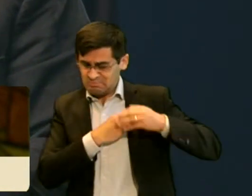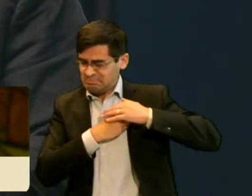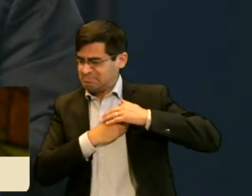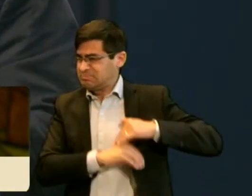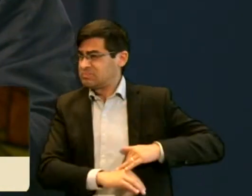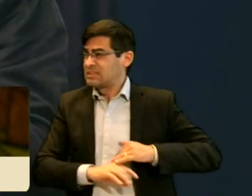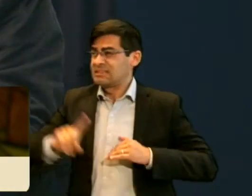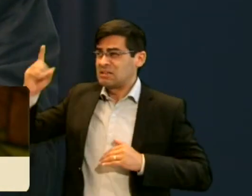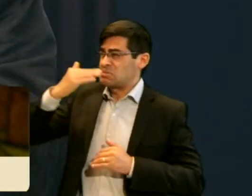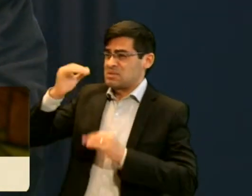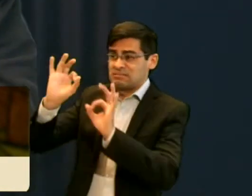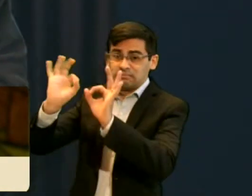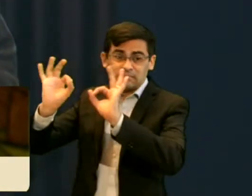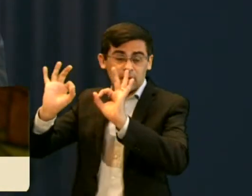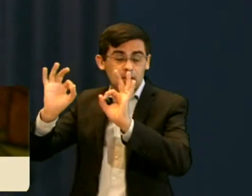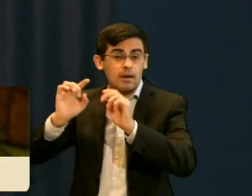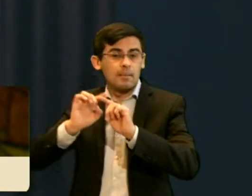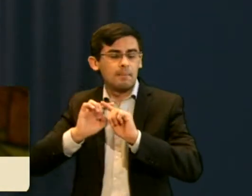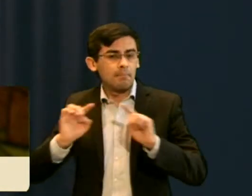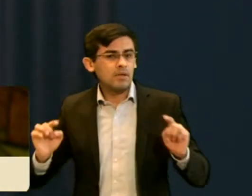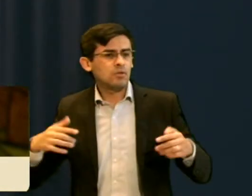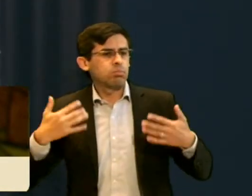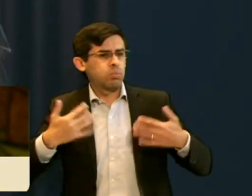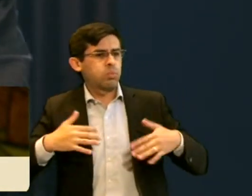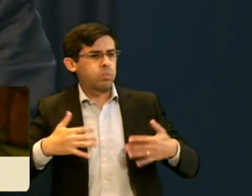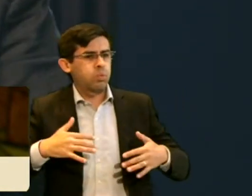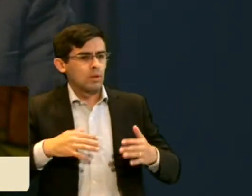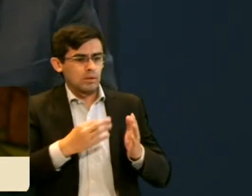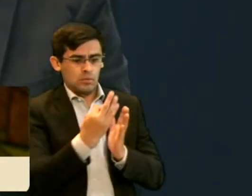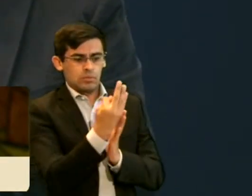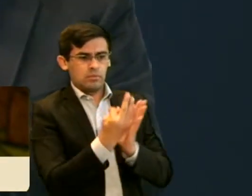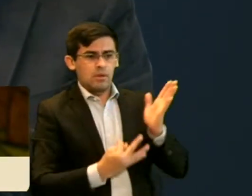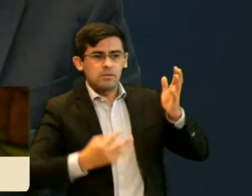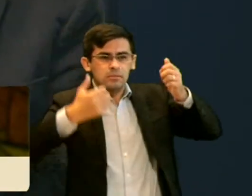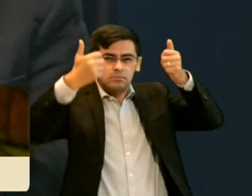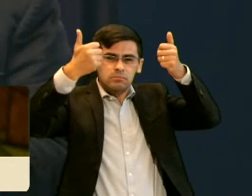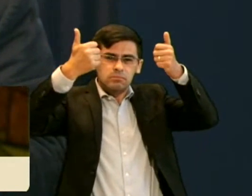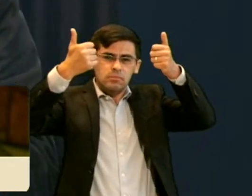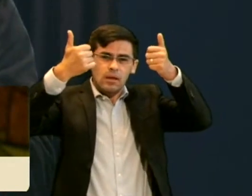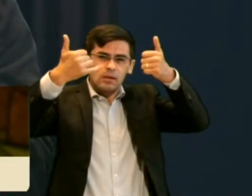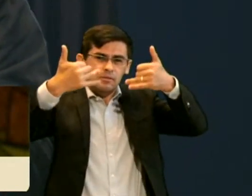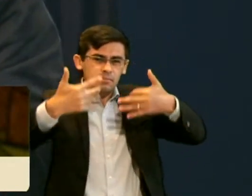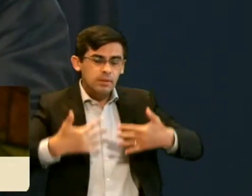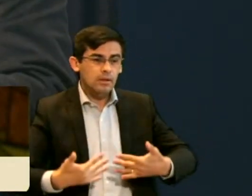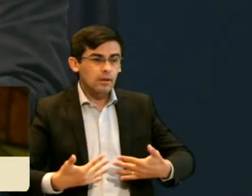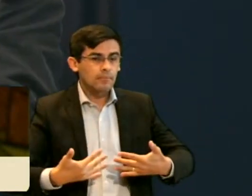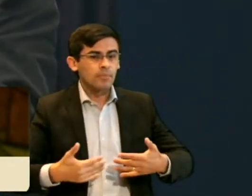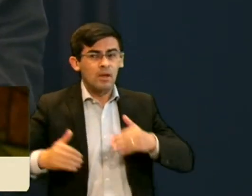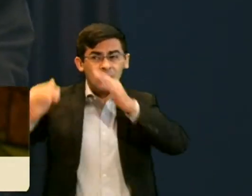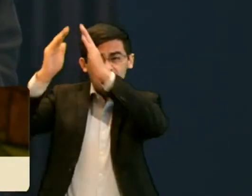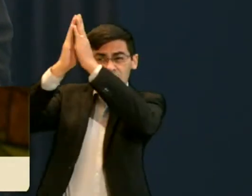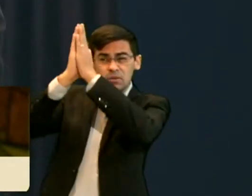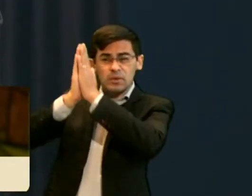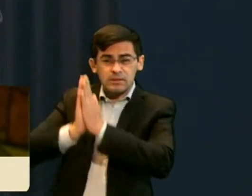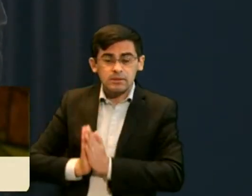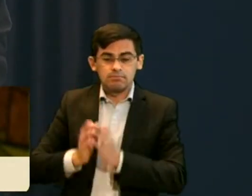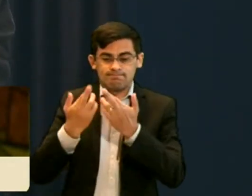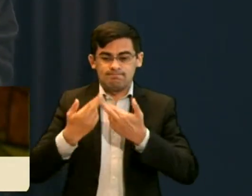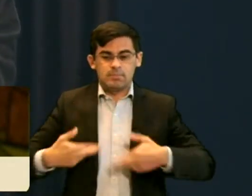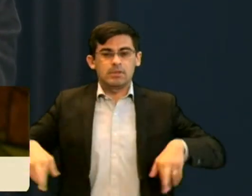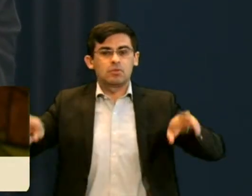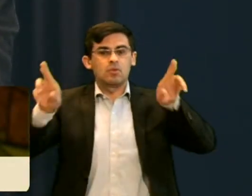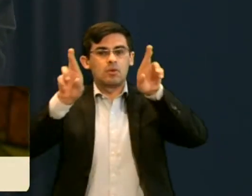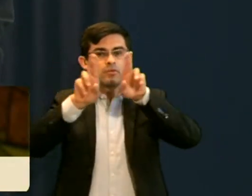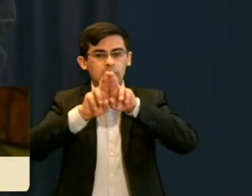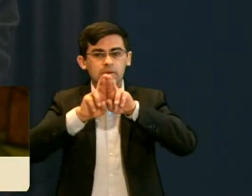não exigiste. Olha que interessante, o que ele está falando aqui? A adoração que renova,